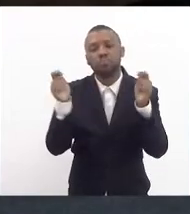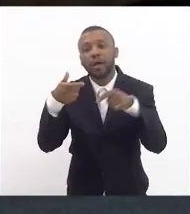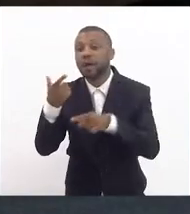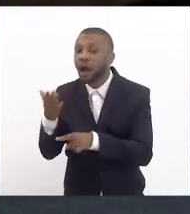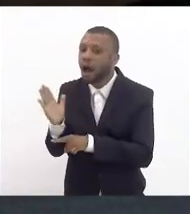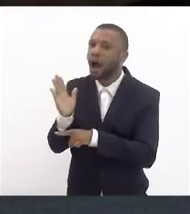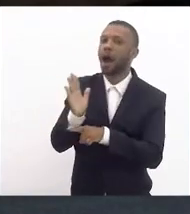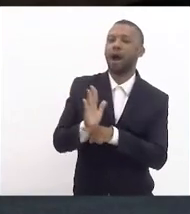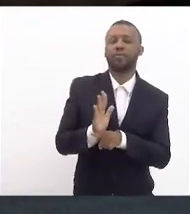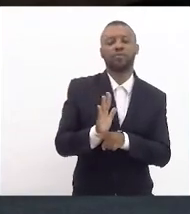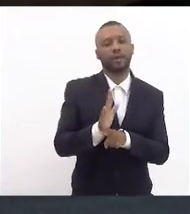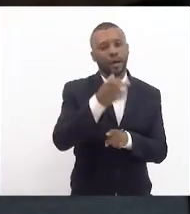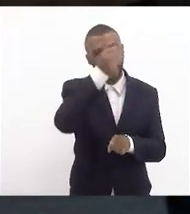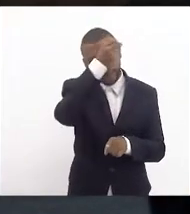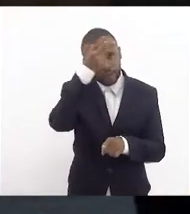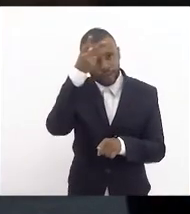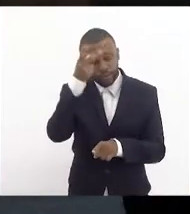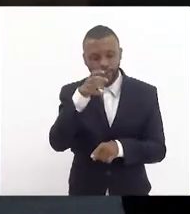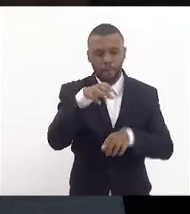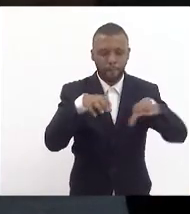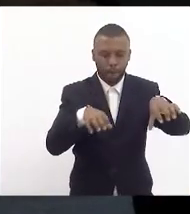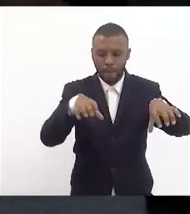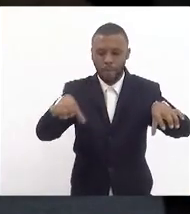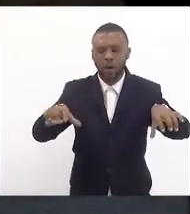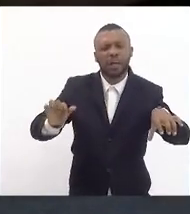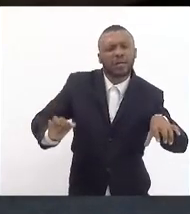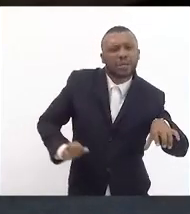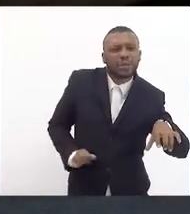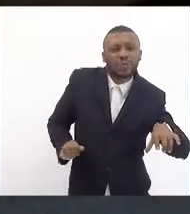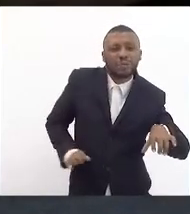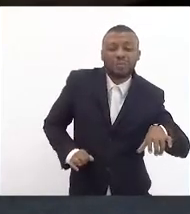municípios que sofreram. Foram